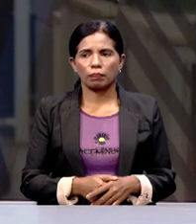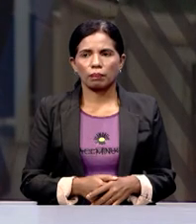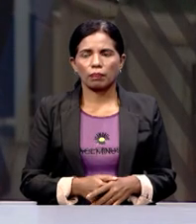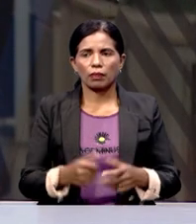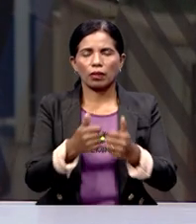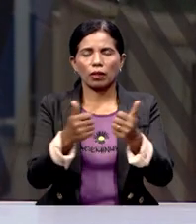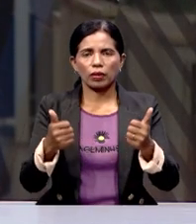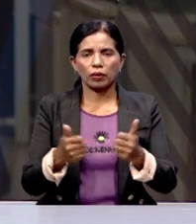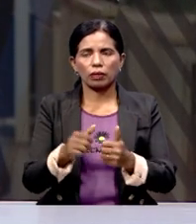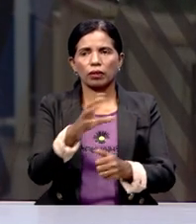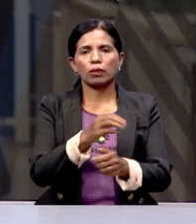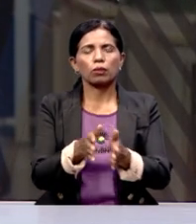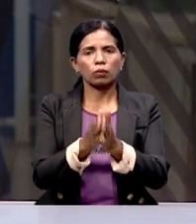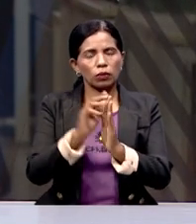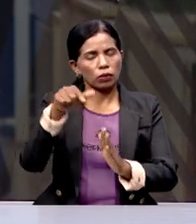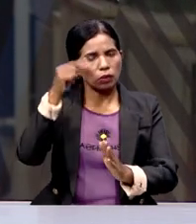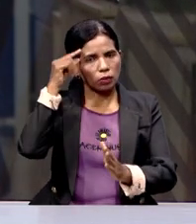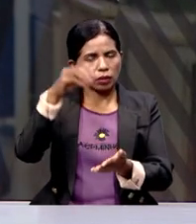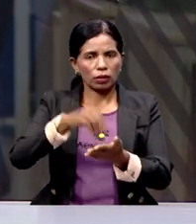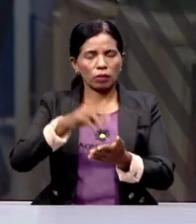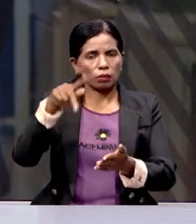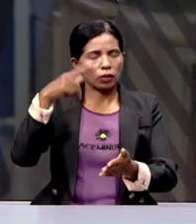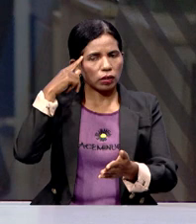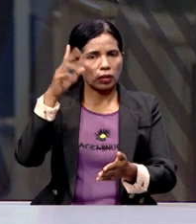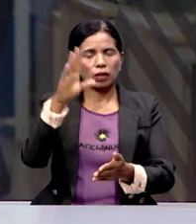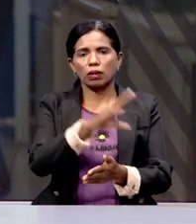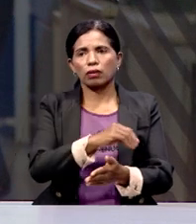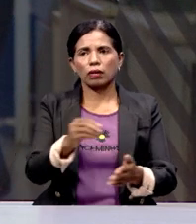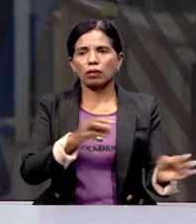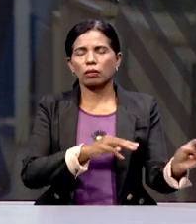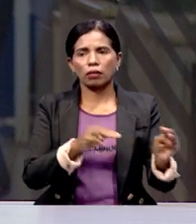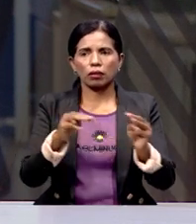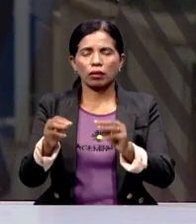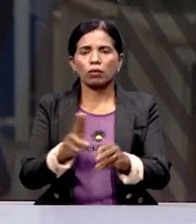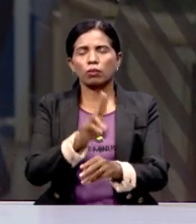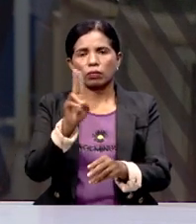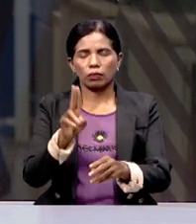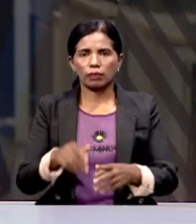Autoridade aduaneira russo governo cria política ida onde limita importação veículo usado.